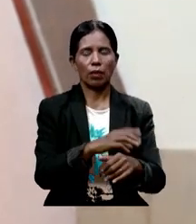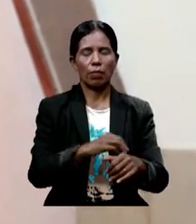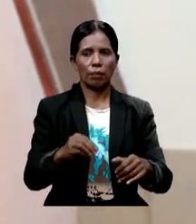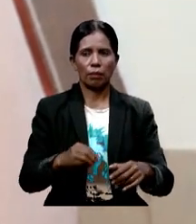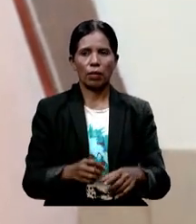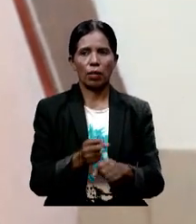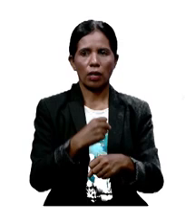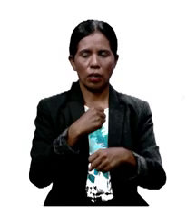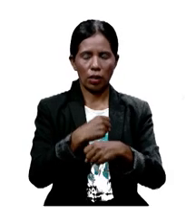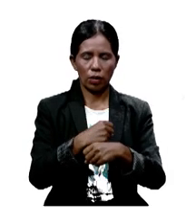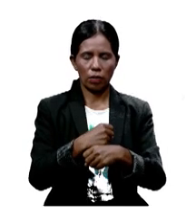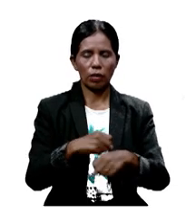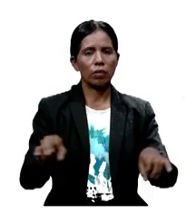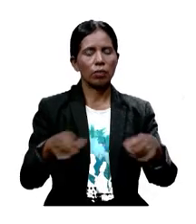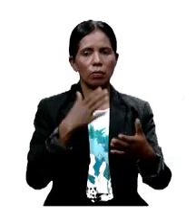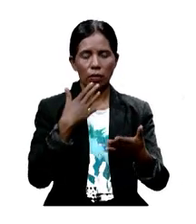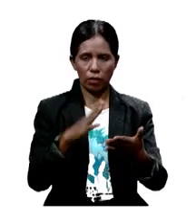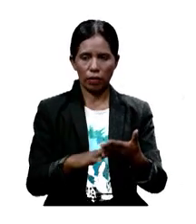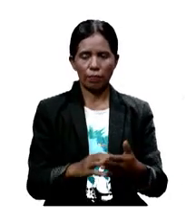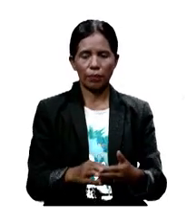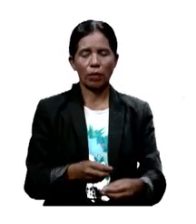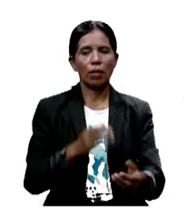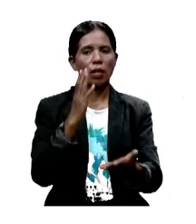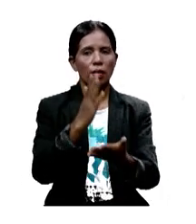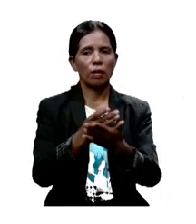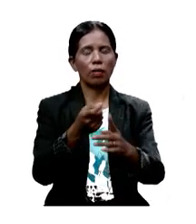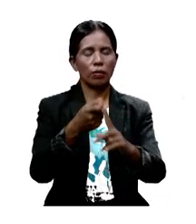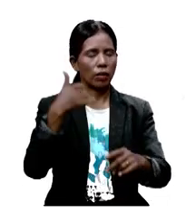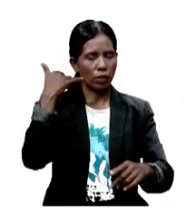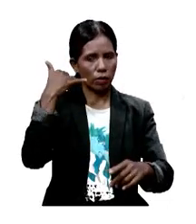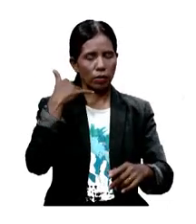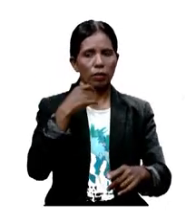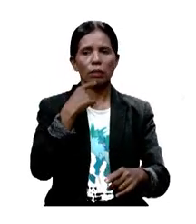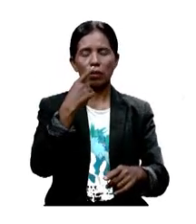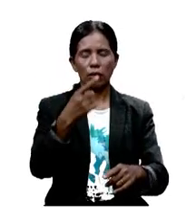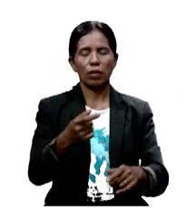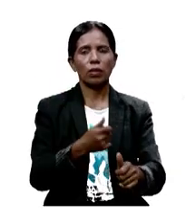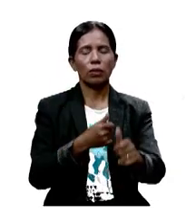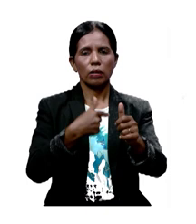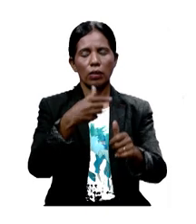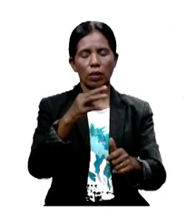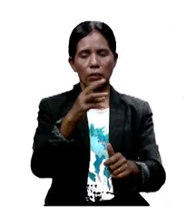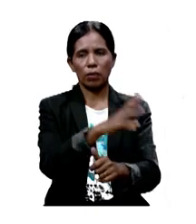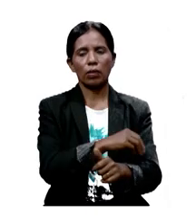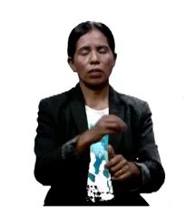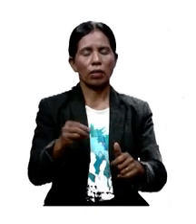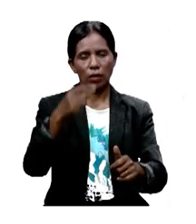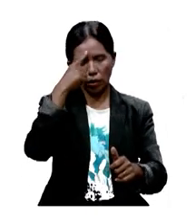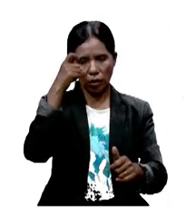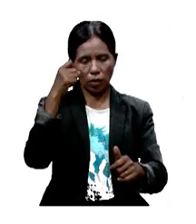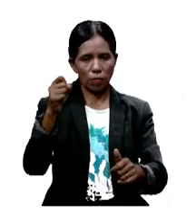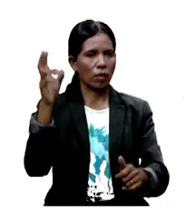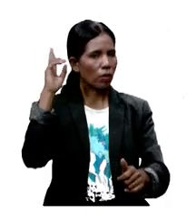seja, a responsabilidade. Liga ho exoneração refere a lihu si telefone, kalohan explica, bazemen, iniciativa ne mosu, tambania